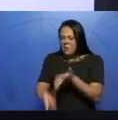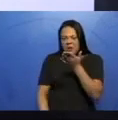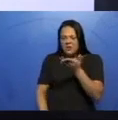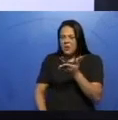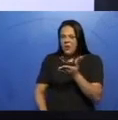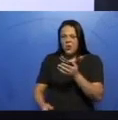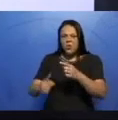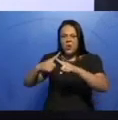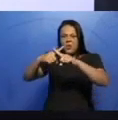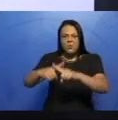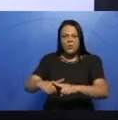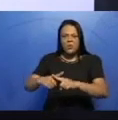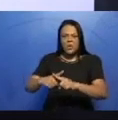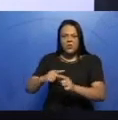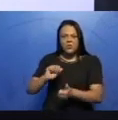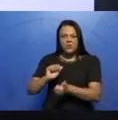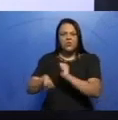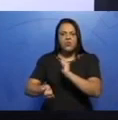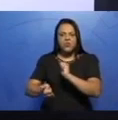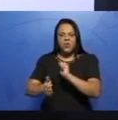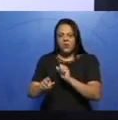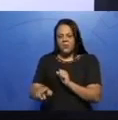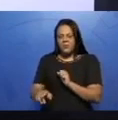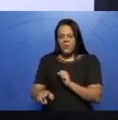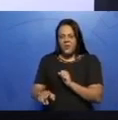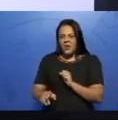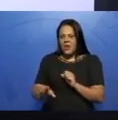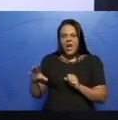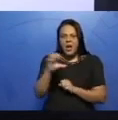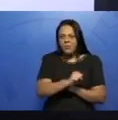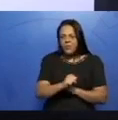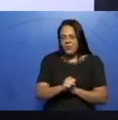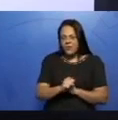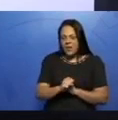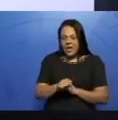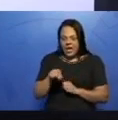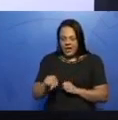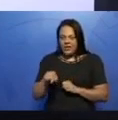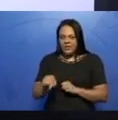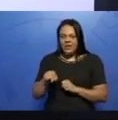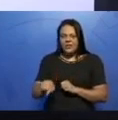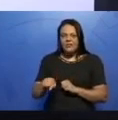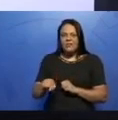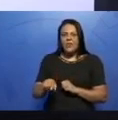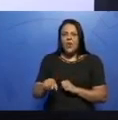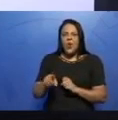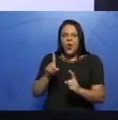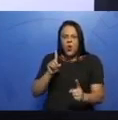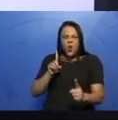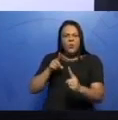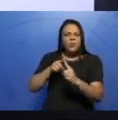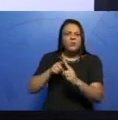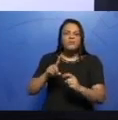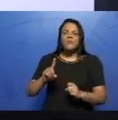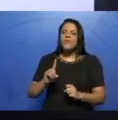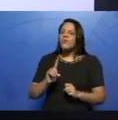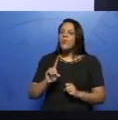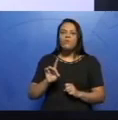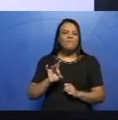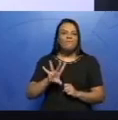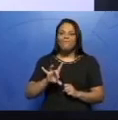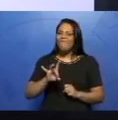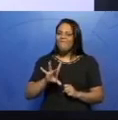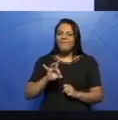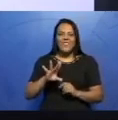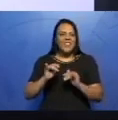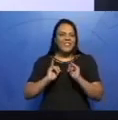rápida, na pontuação dos times. Se o objetivo fosse apenas informar, se essa intenção, essa